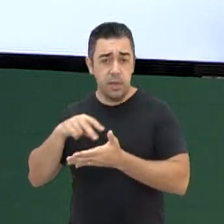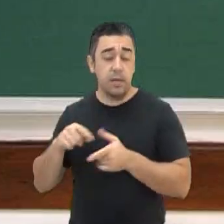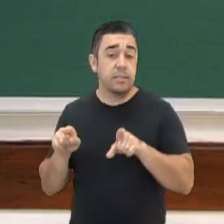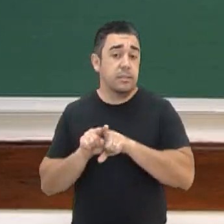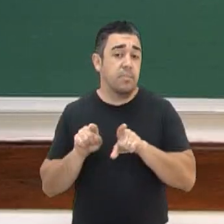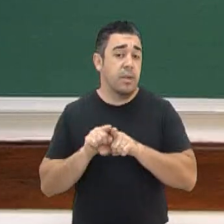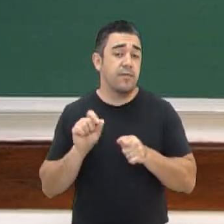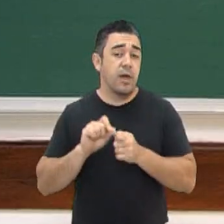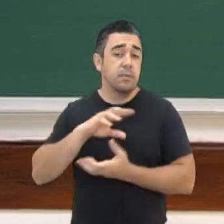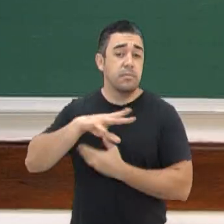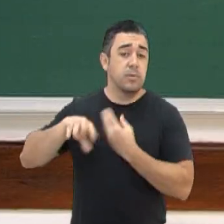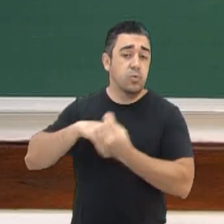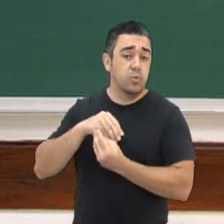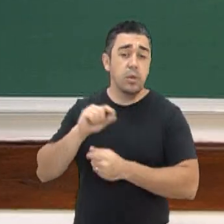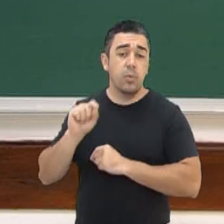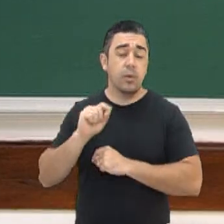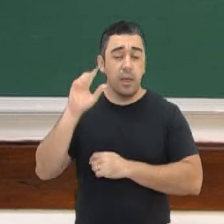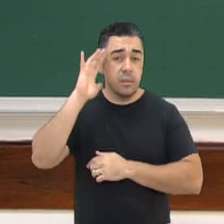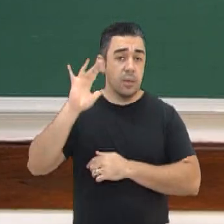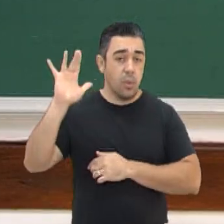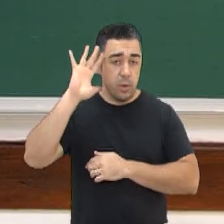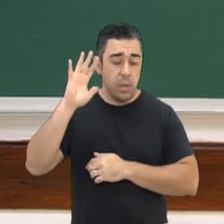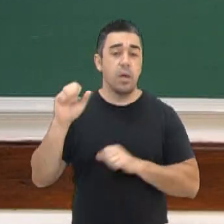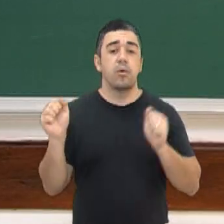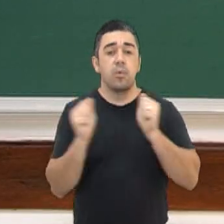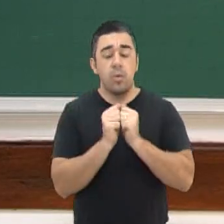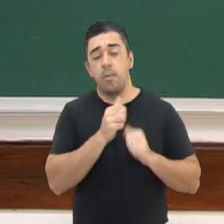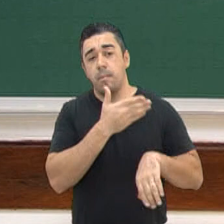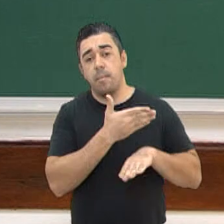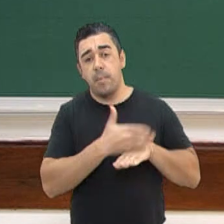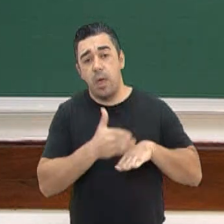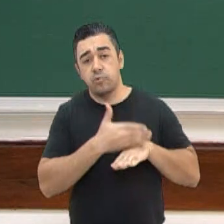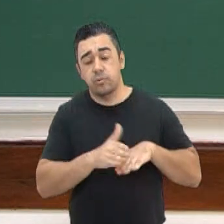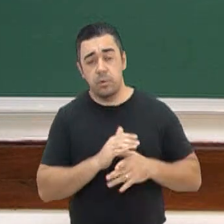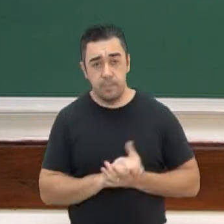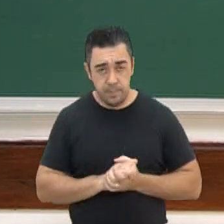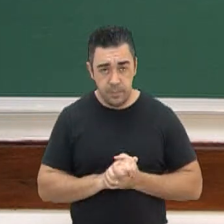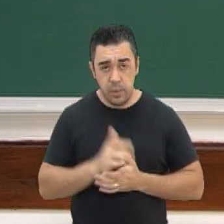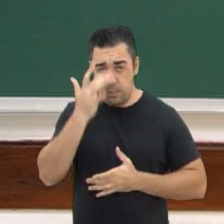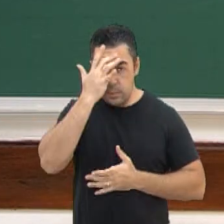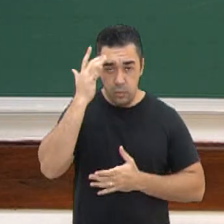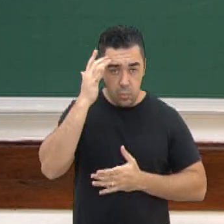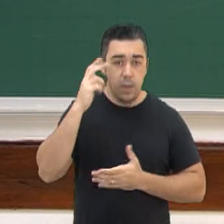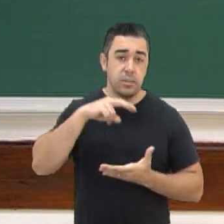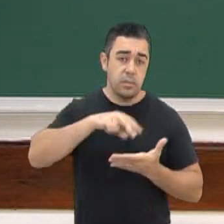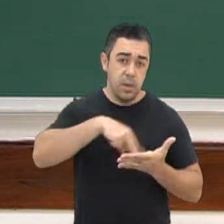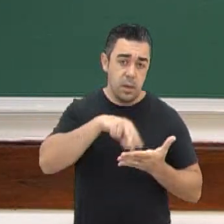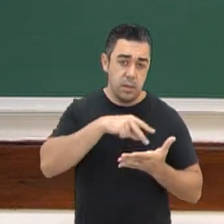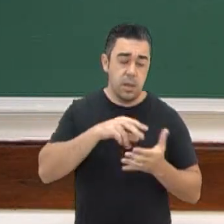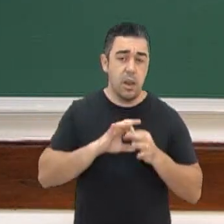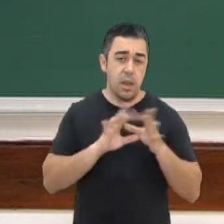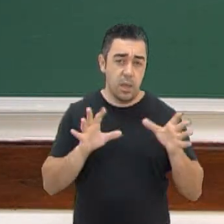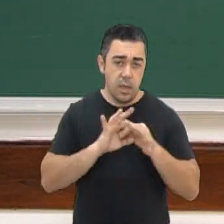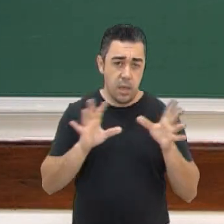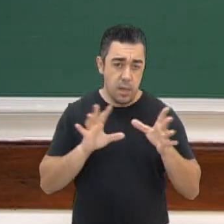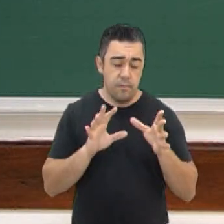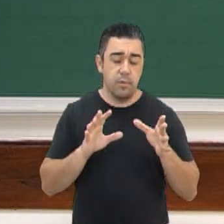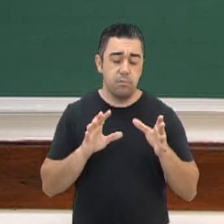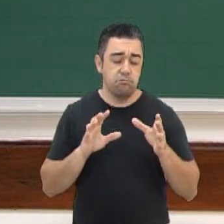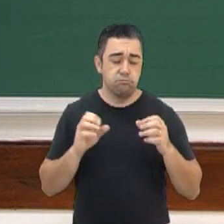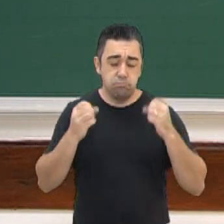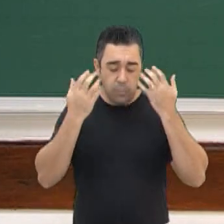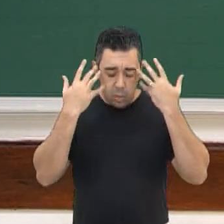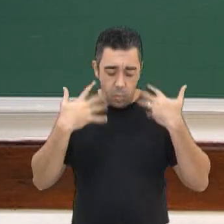uma mescla entre teoria e prática. Então, as pessoas dançam livremente, a partir do